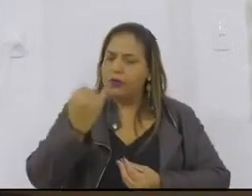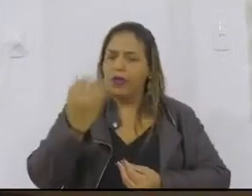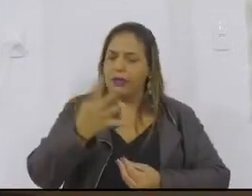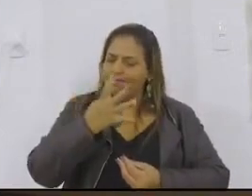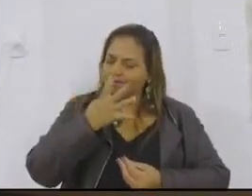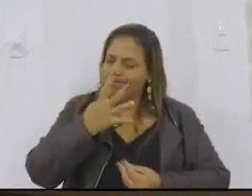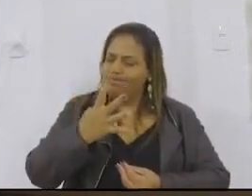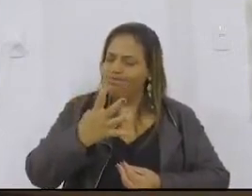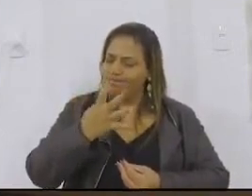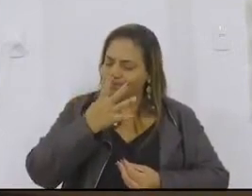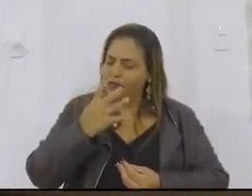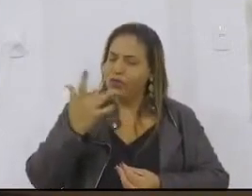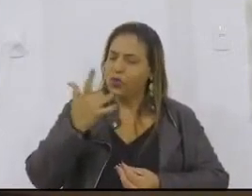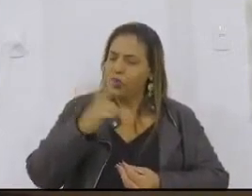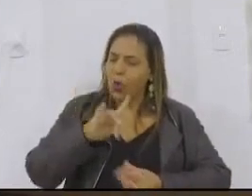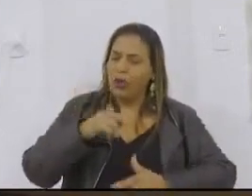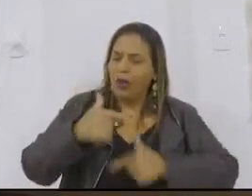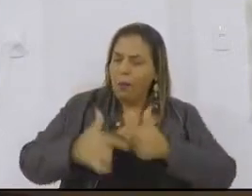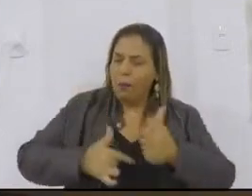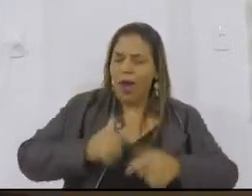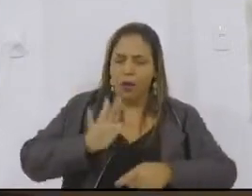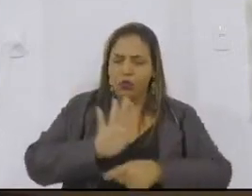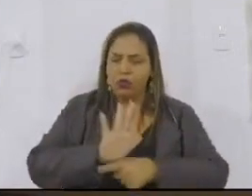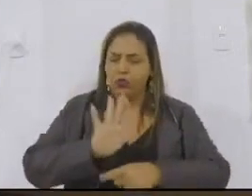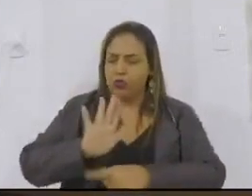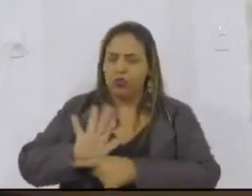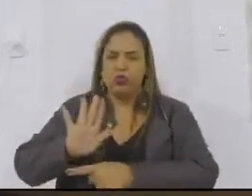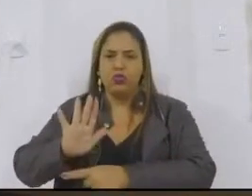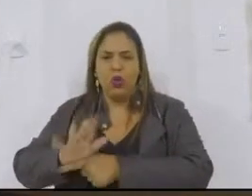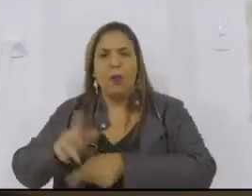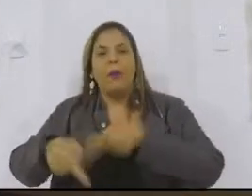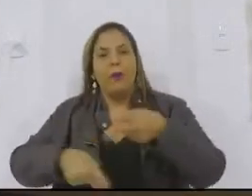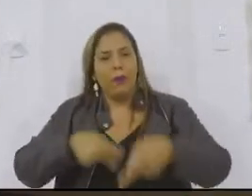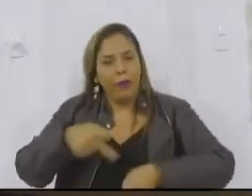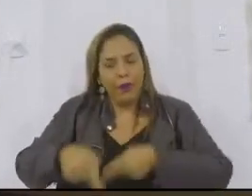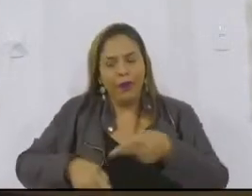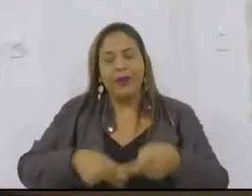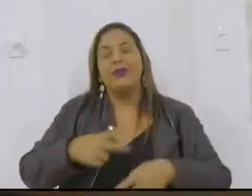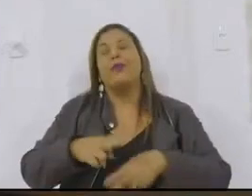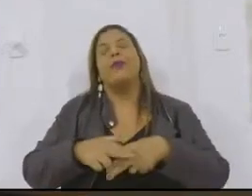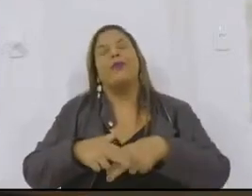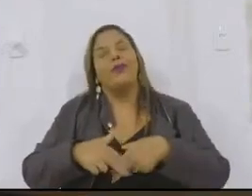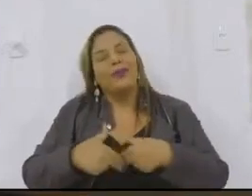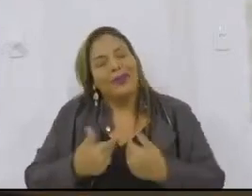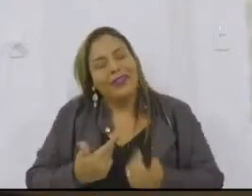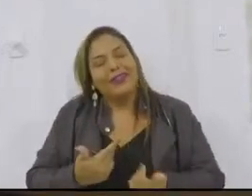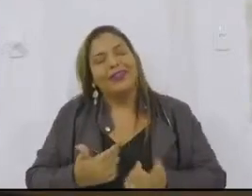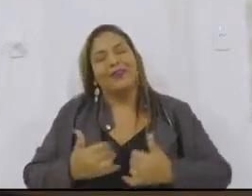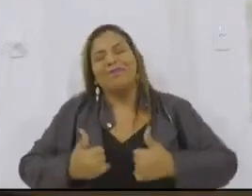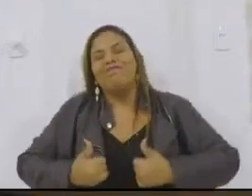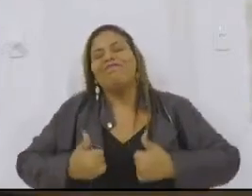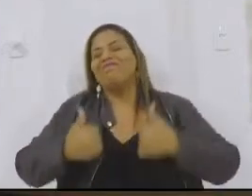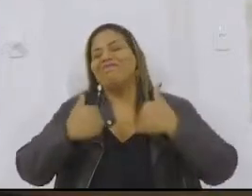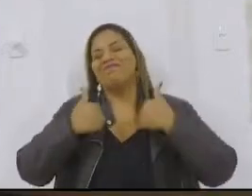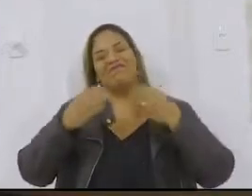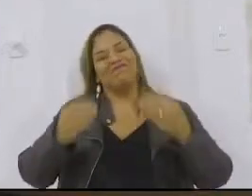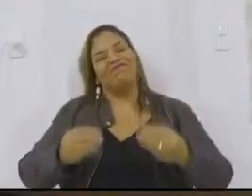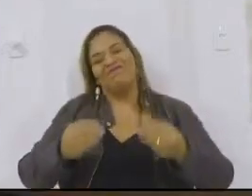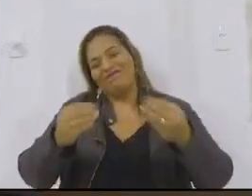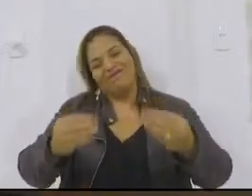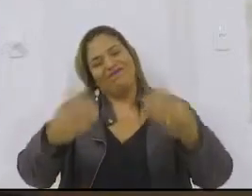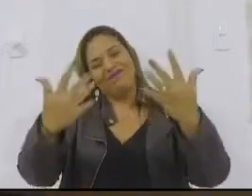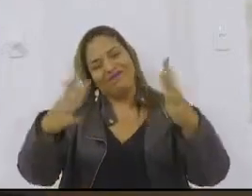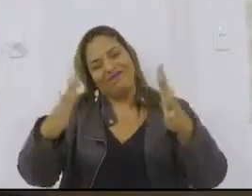população e os resultados positivos no cumprimento de suas ações, sinto-me honrada em homenagear esse nobre cidadão.